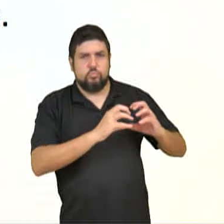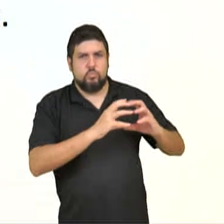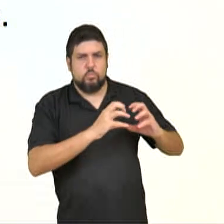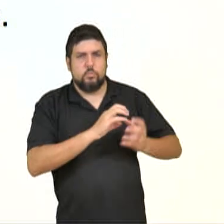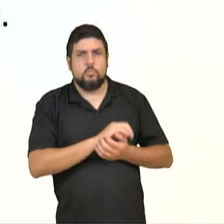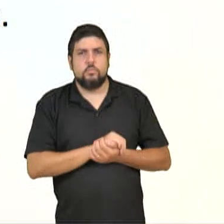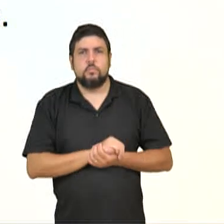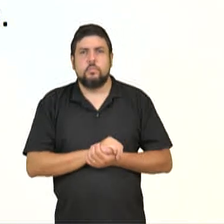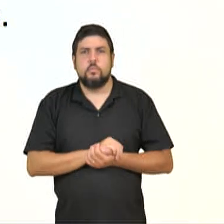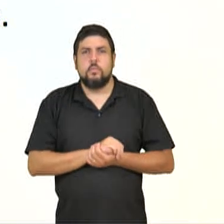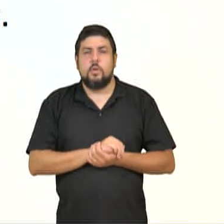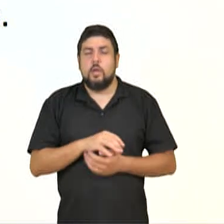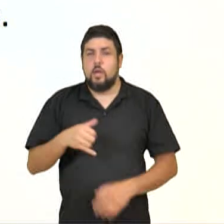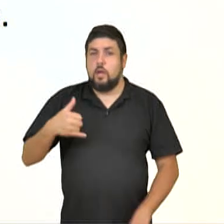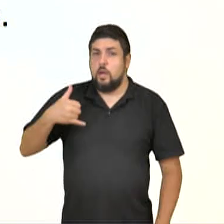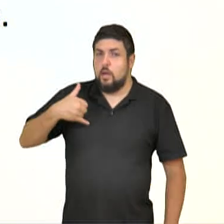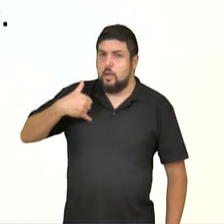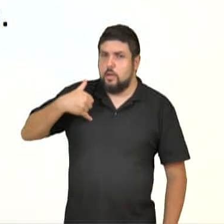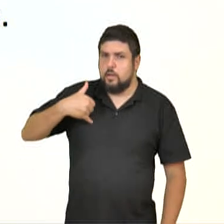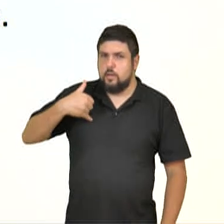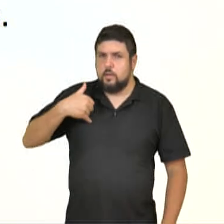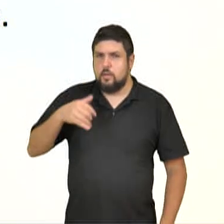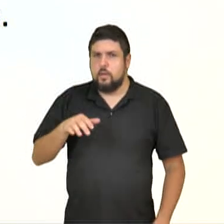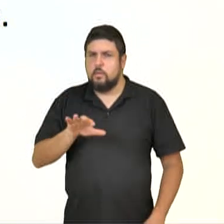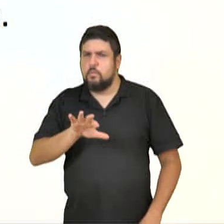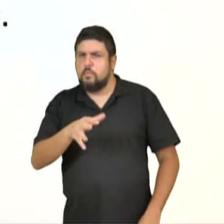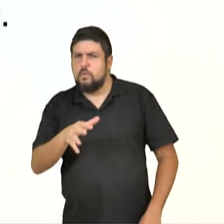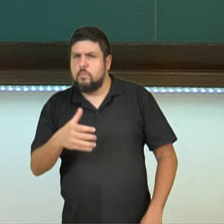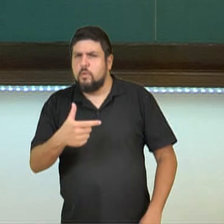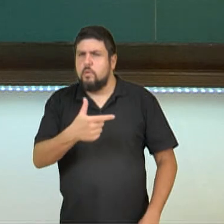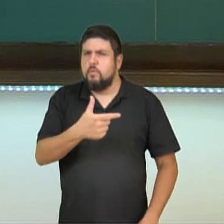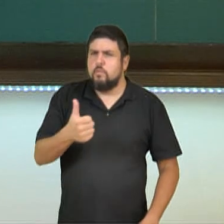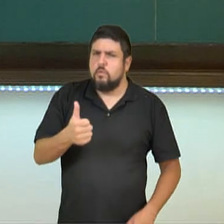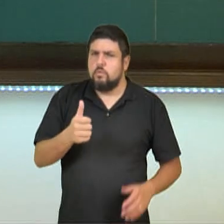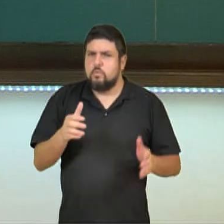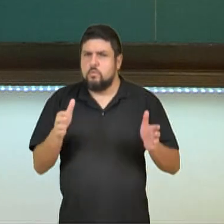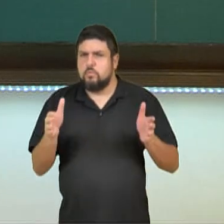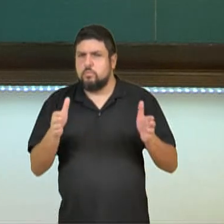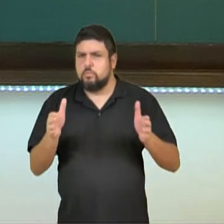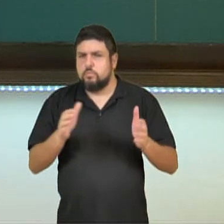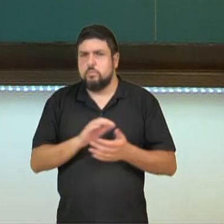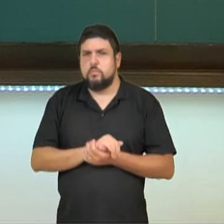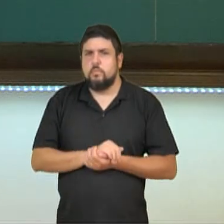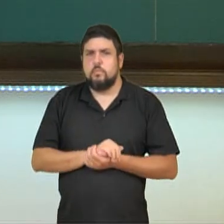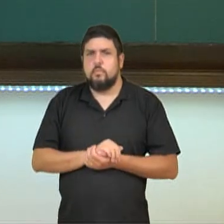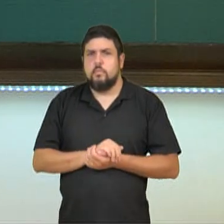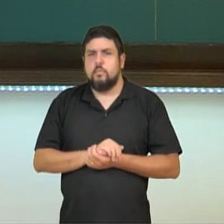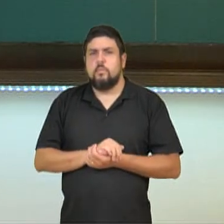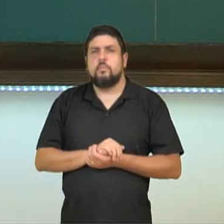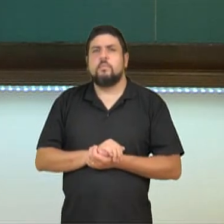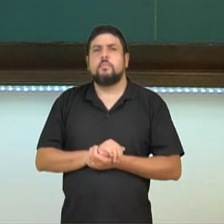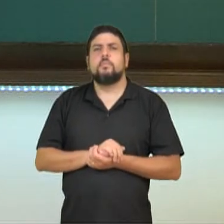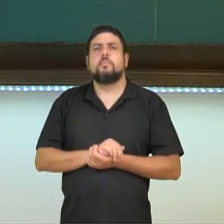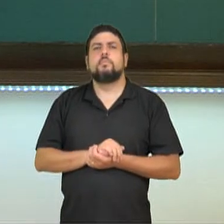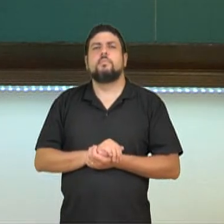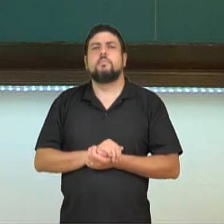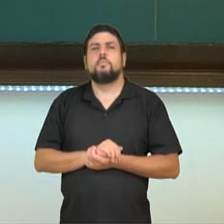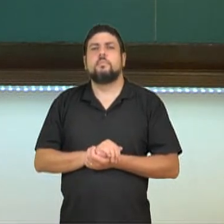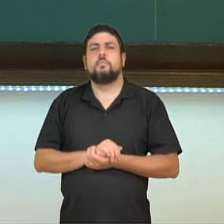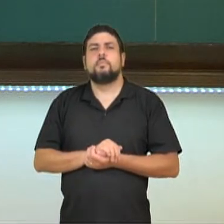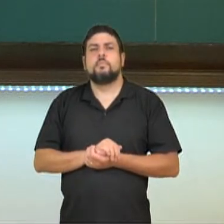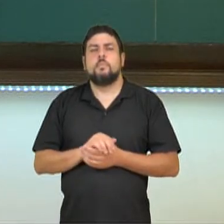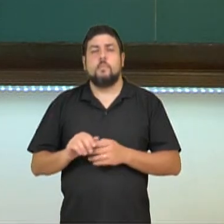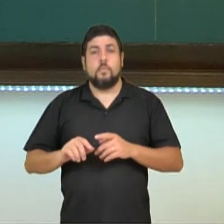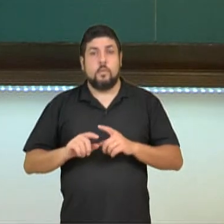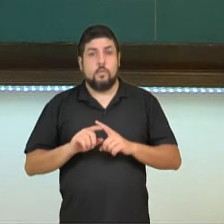média das nossas atletas é de 21 anos, se a gente for comparar com outras modalidades, é uma média um pouquinho mais acima. Mas